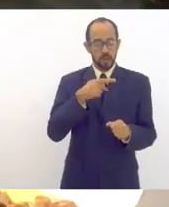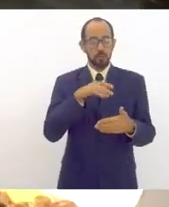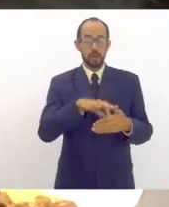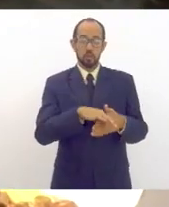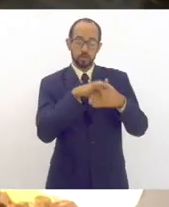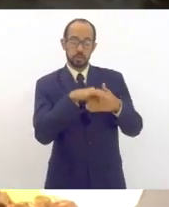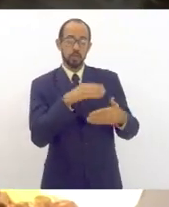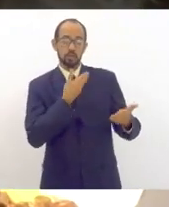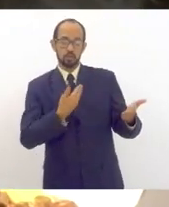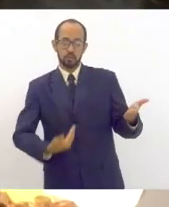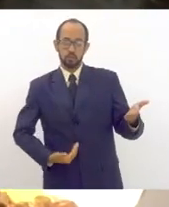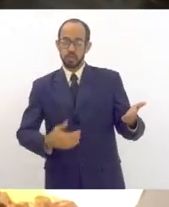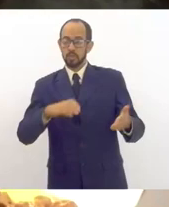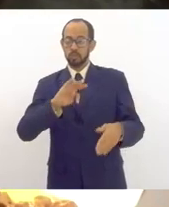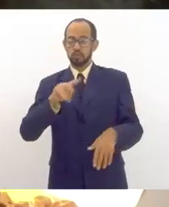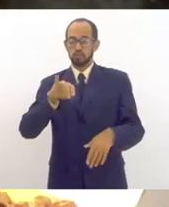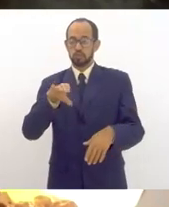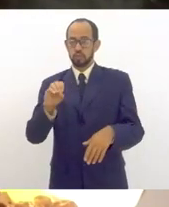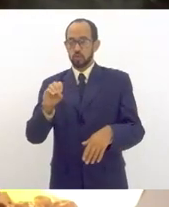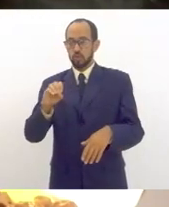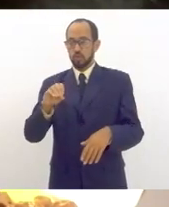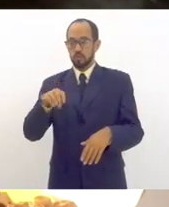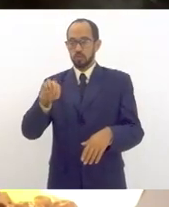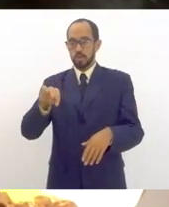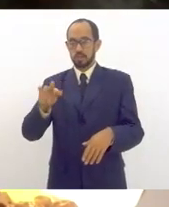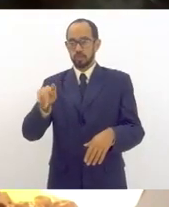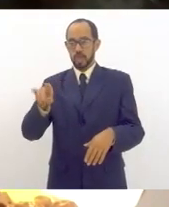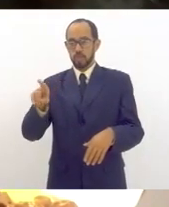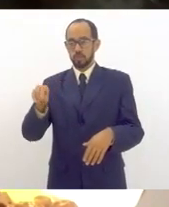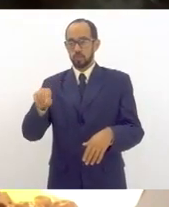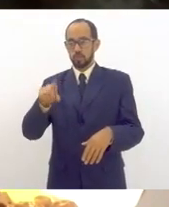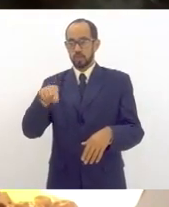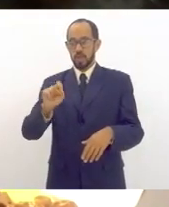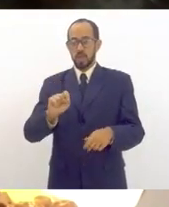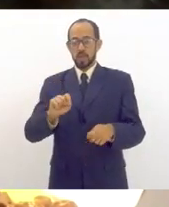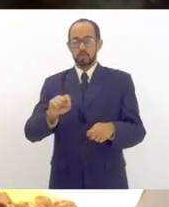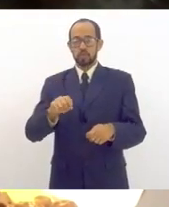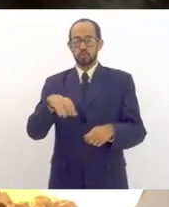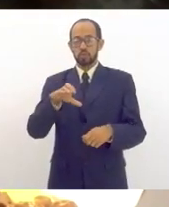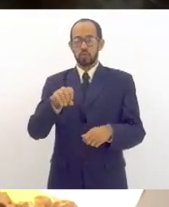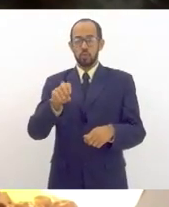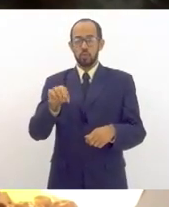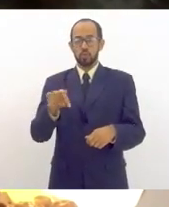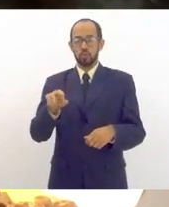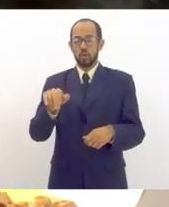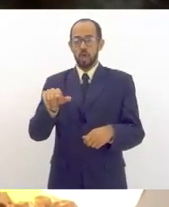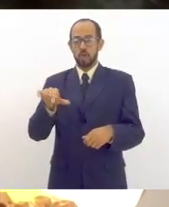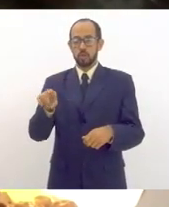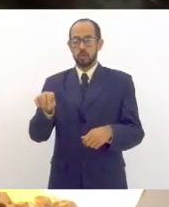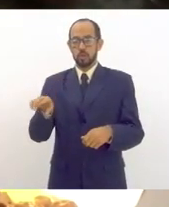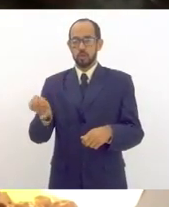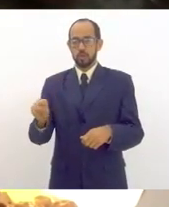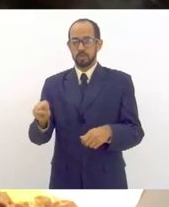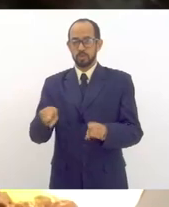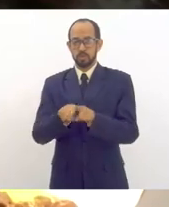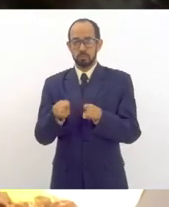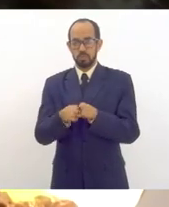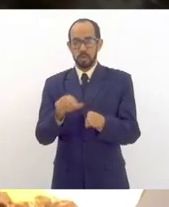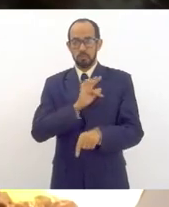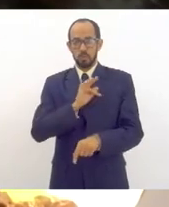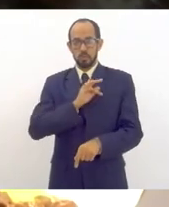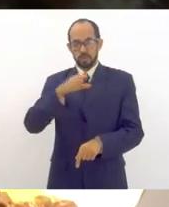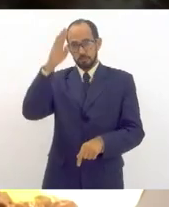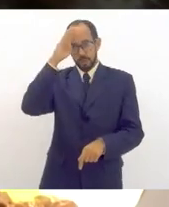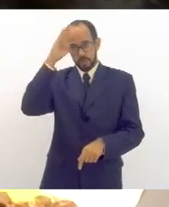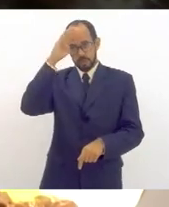querido deputado Chico Machado, não só na carreira dos controladores, as questões que envolvem a Polícia Militar e o Corpo de Bombeiros, a